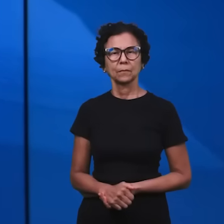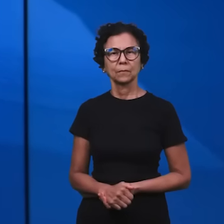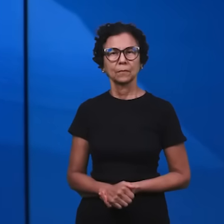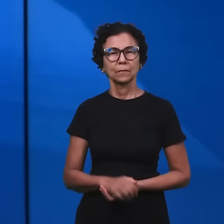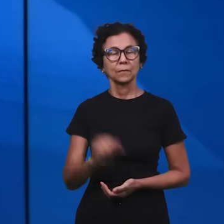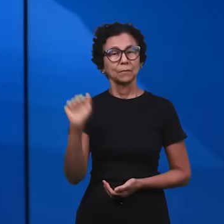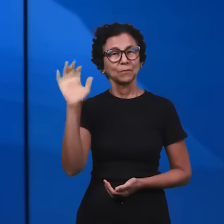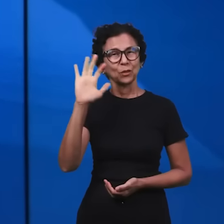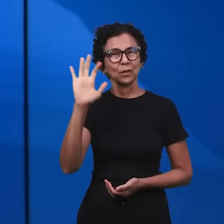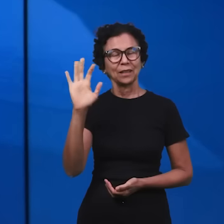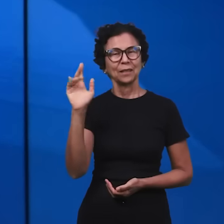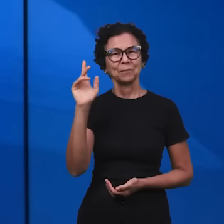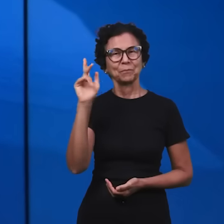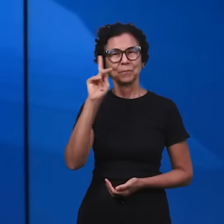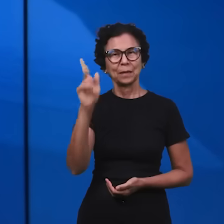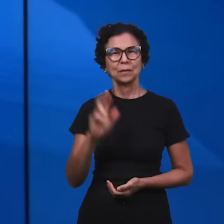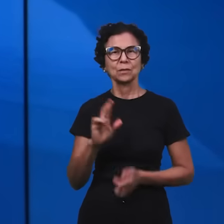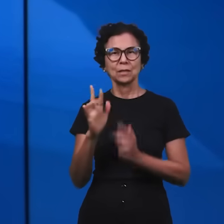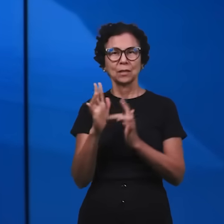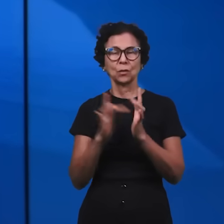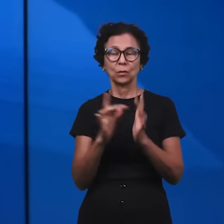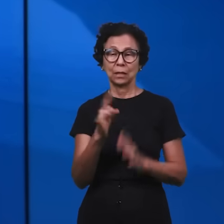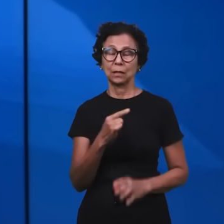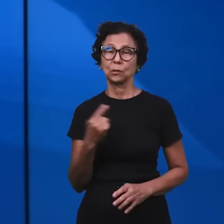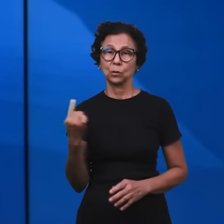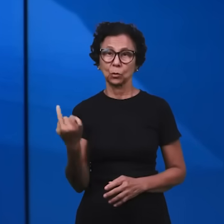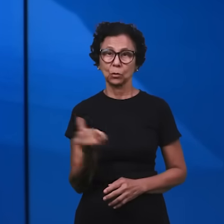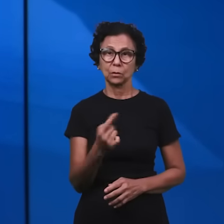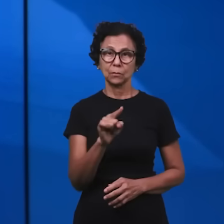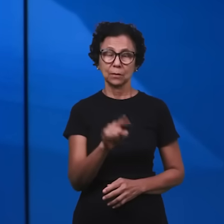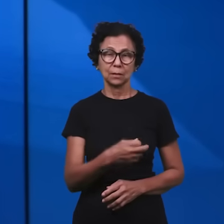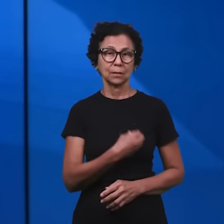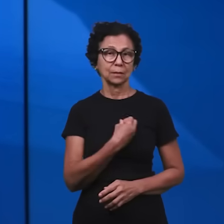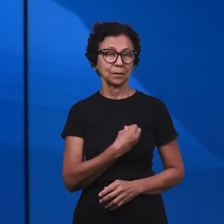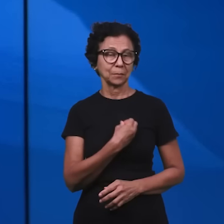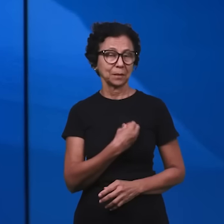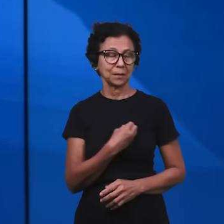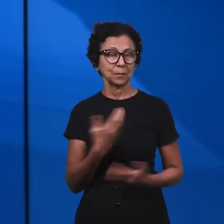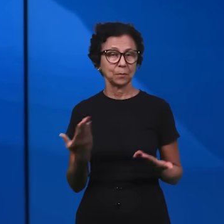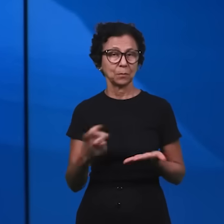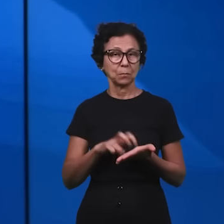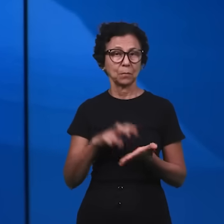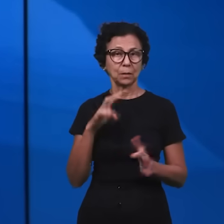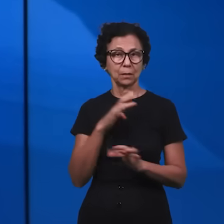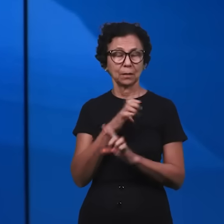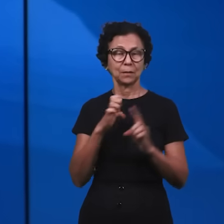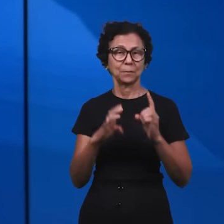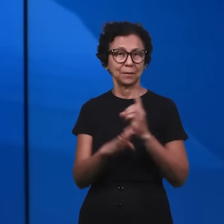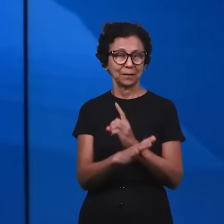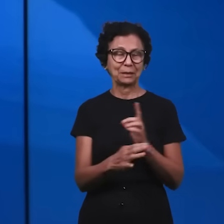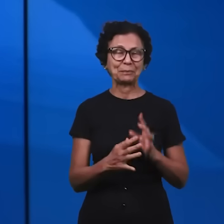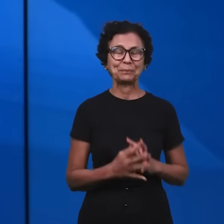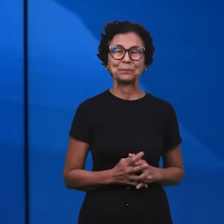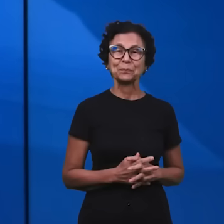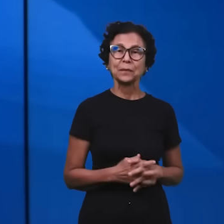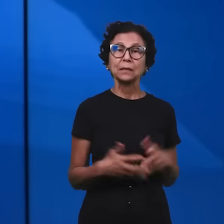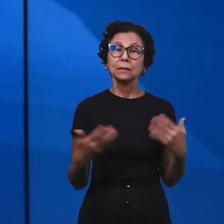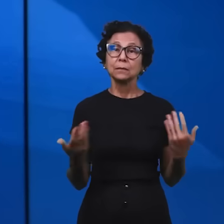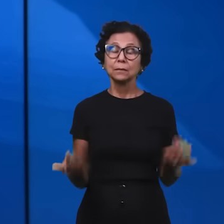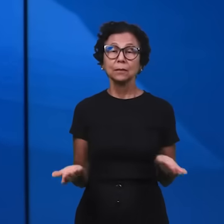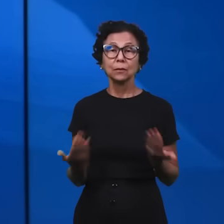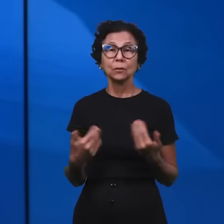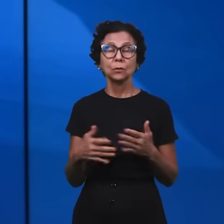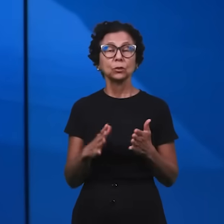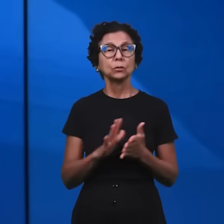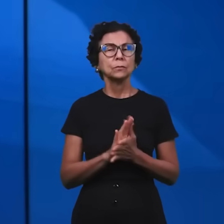Olá, eu cumprimento todos os irmãos com a paz do Senhor, a você que está participando também conosco, hoje pela manhã da Escola Bíblica Dominical. Nós